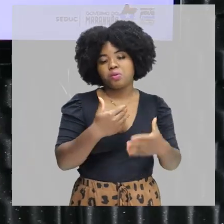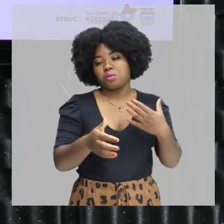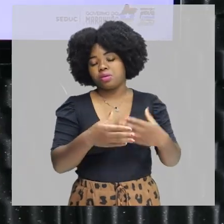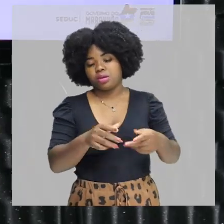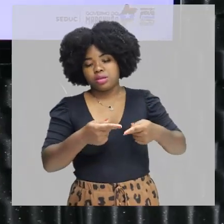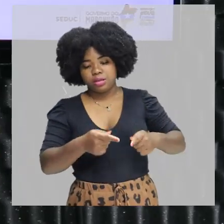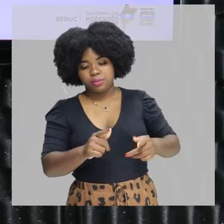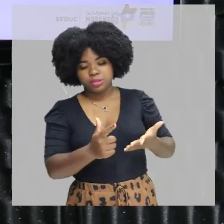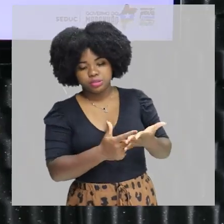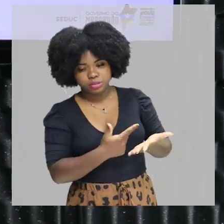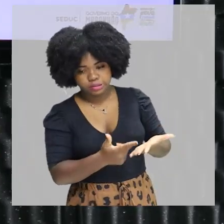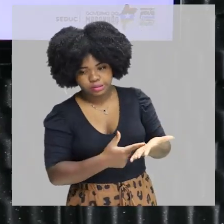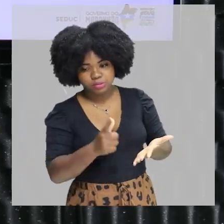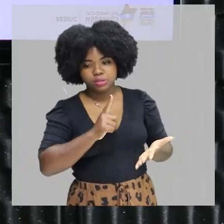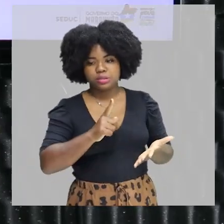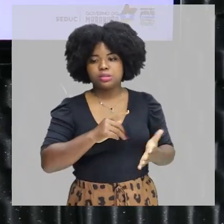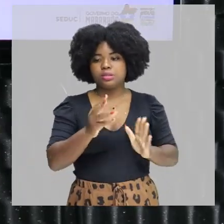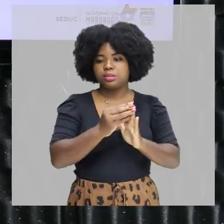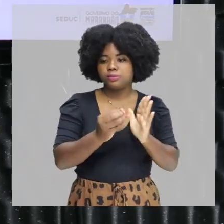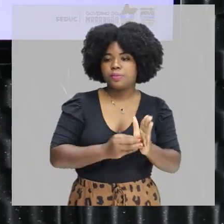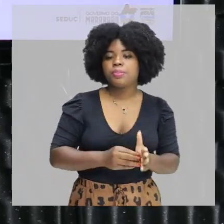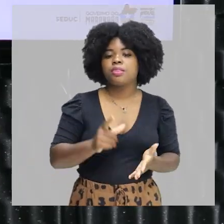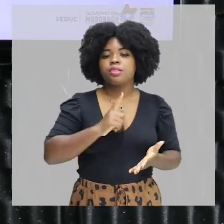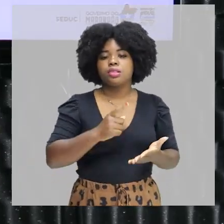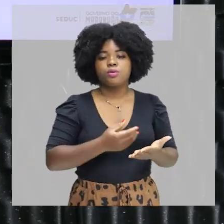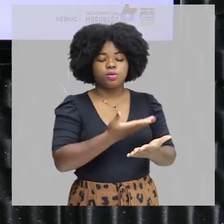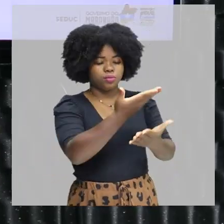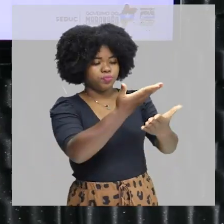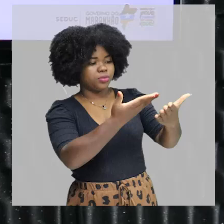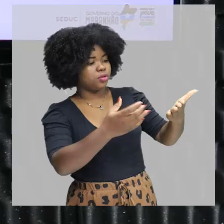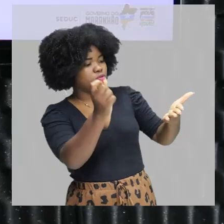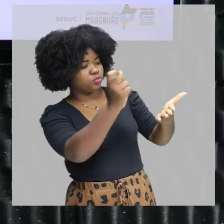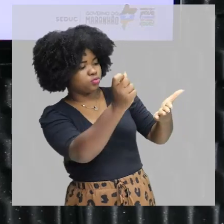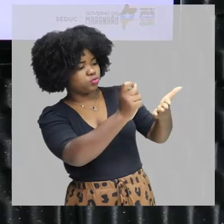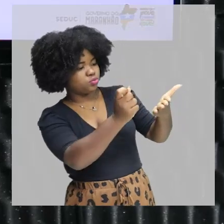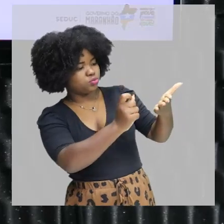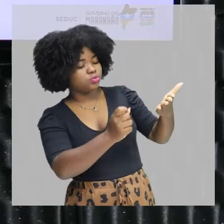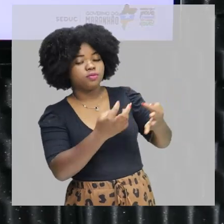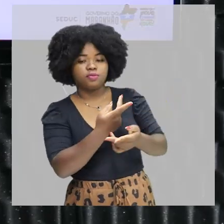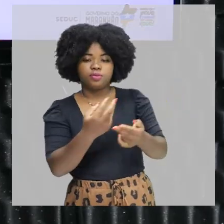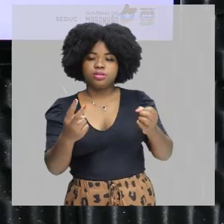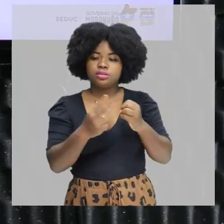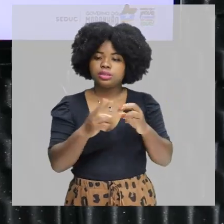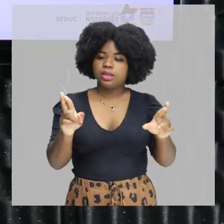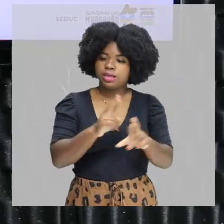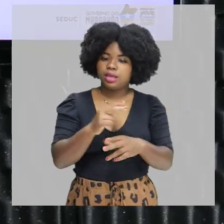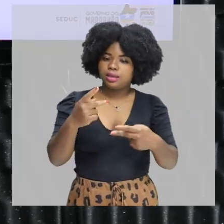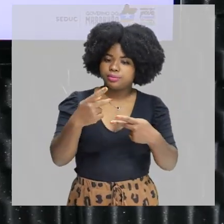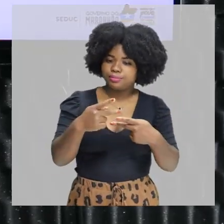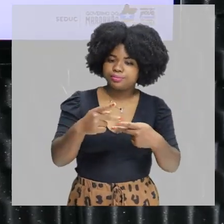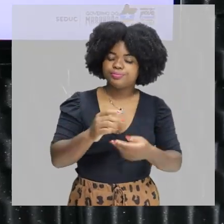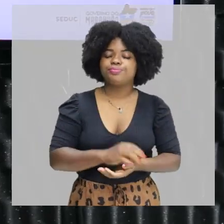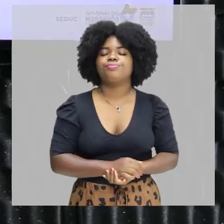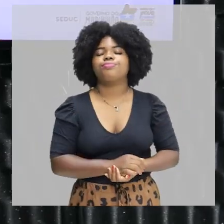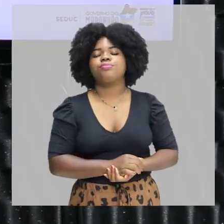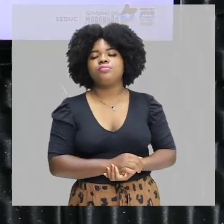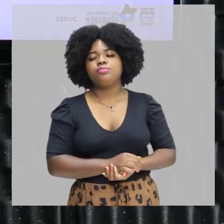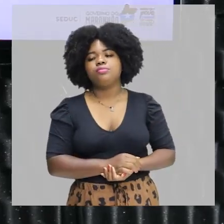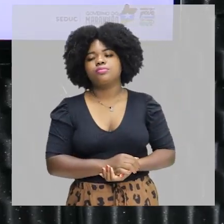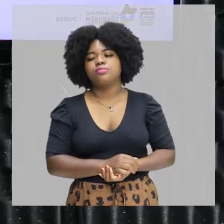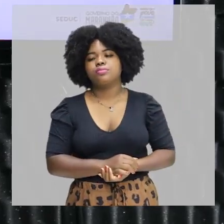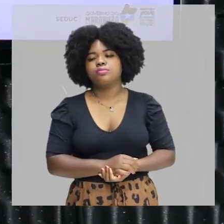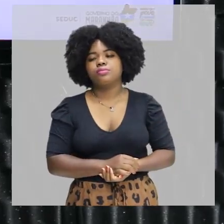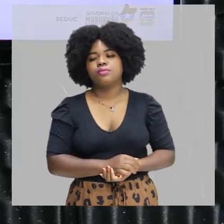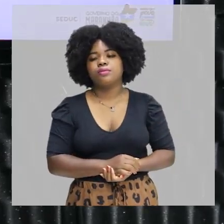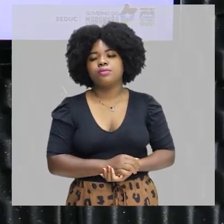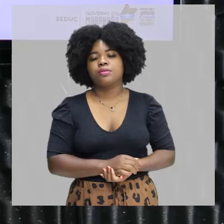tenha esse assunto, fazer uma lista dos verbos e, claro, relacioná-los com a preposição. Trazer isso